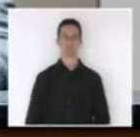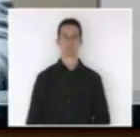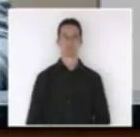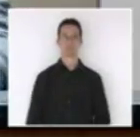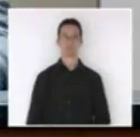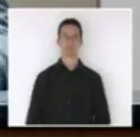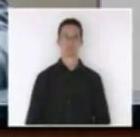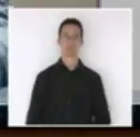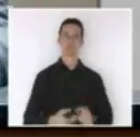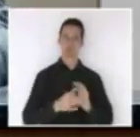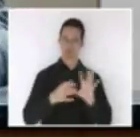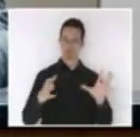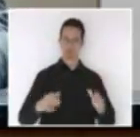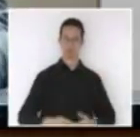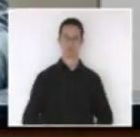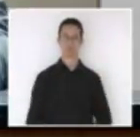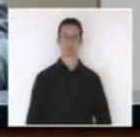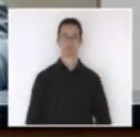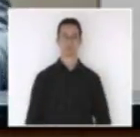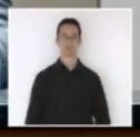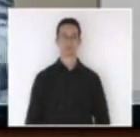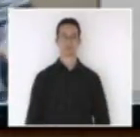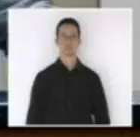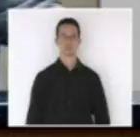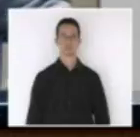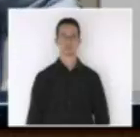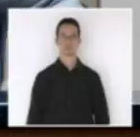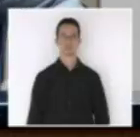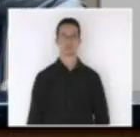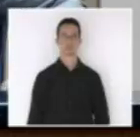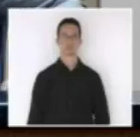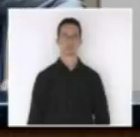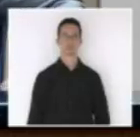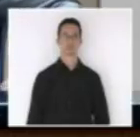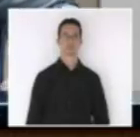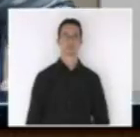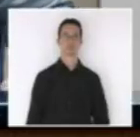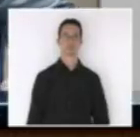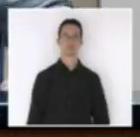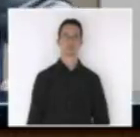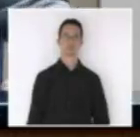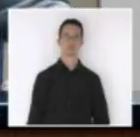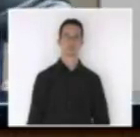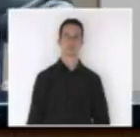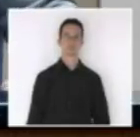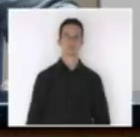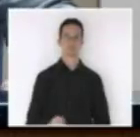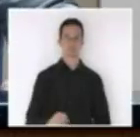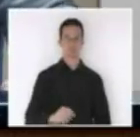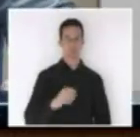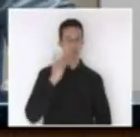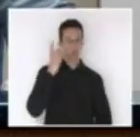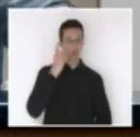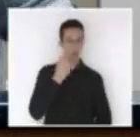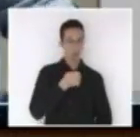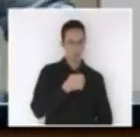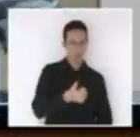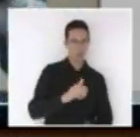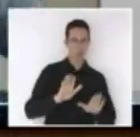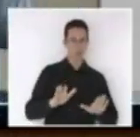Fica à vontade, Ciro. Pode falar. Se o plenário hoje não tem muito deputado, mas o senhor está falando para Santa Catarina